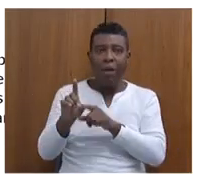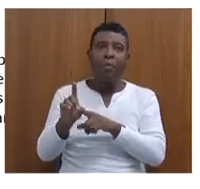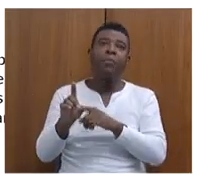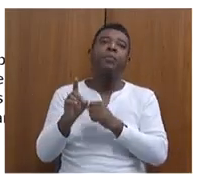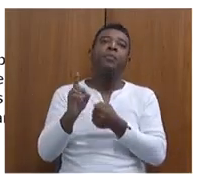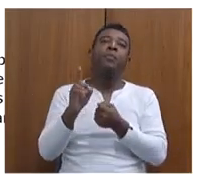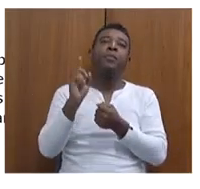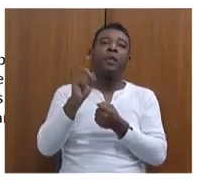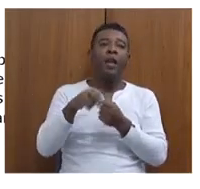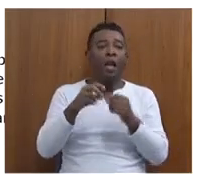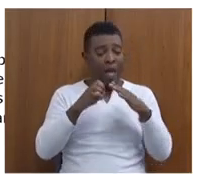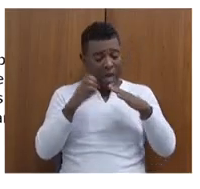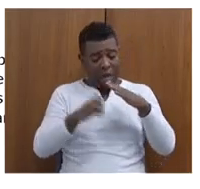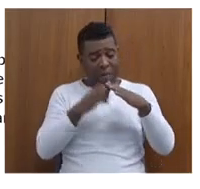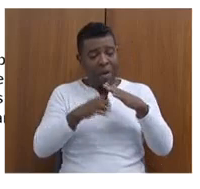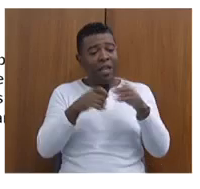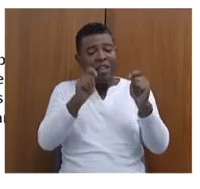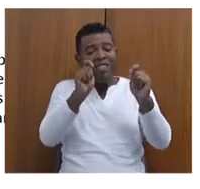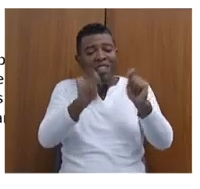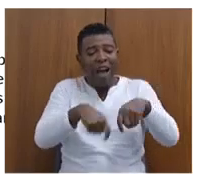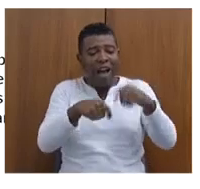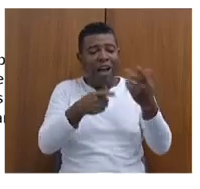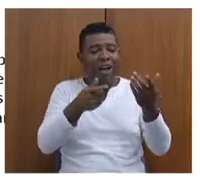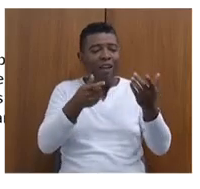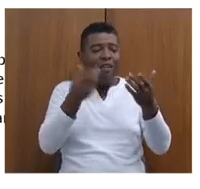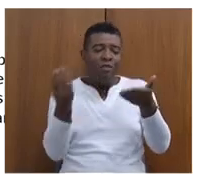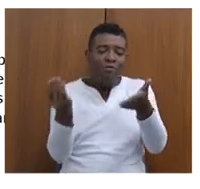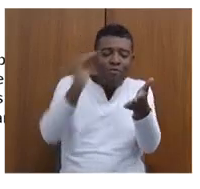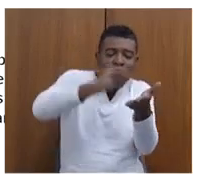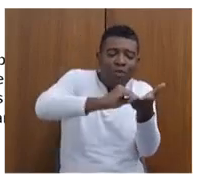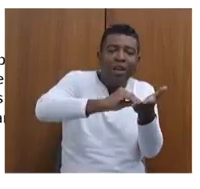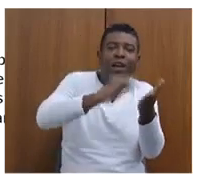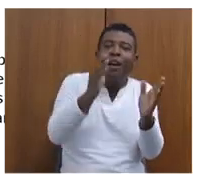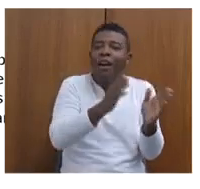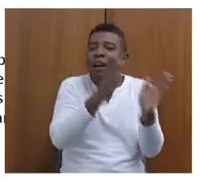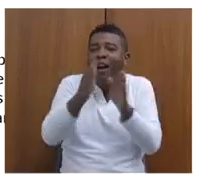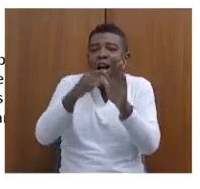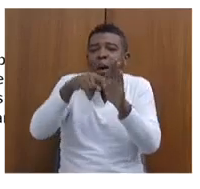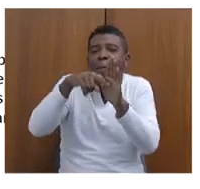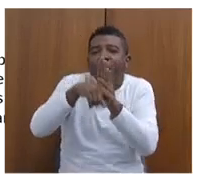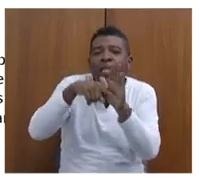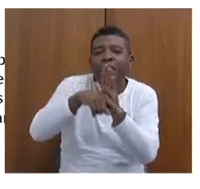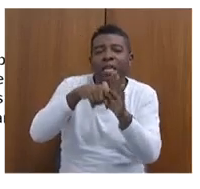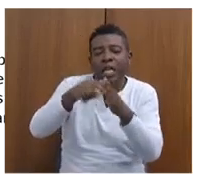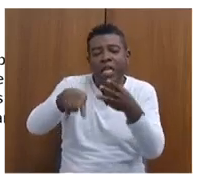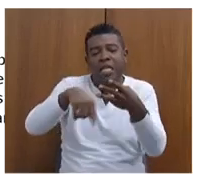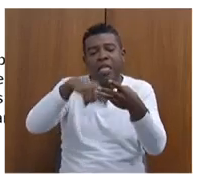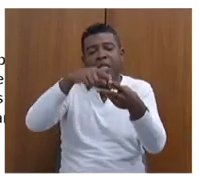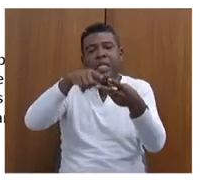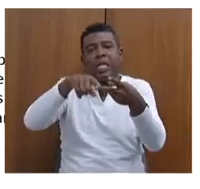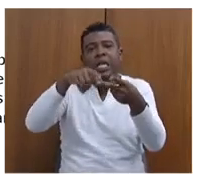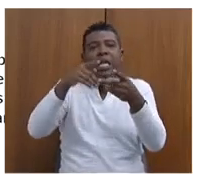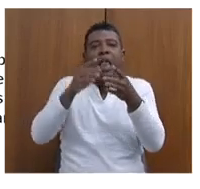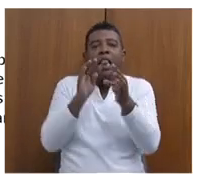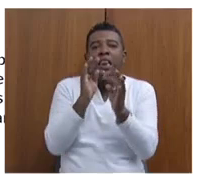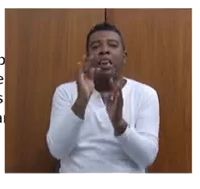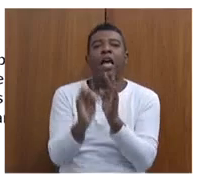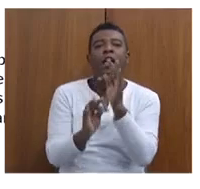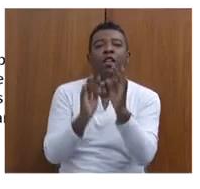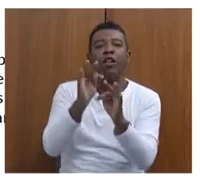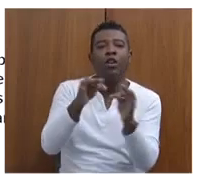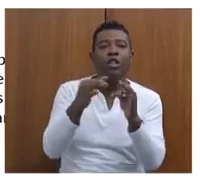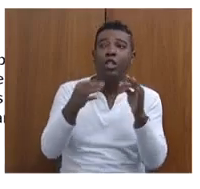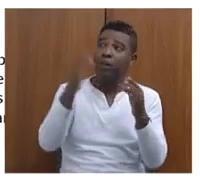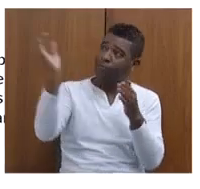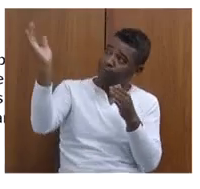possam colocar sua parte de pesquisa e Tecnologia em Minas Gerais para termos aí o